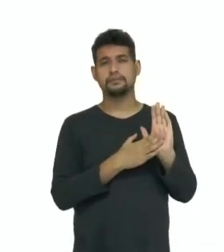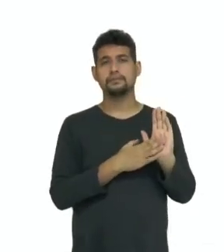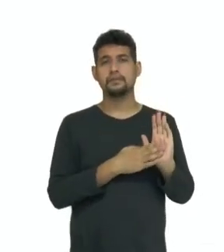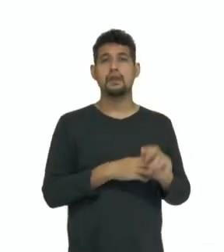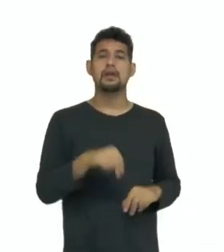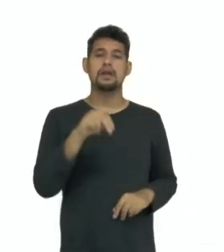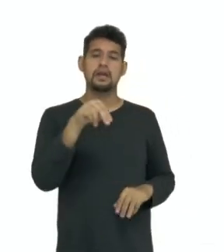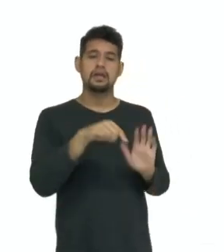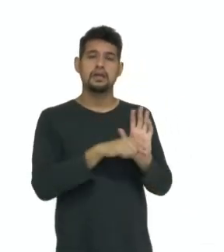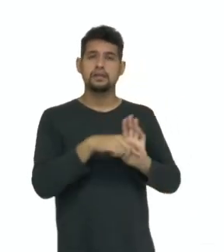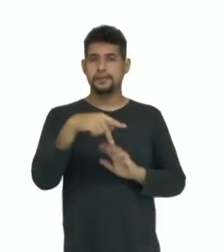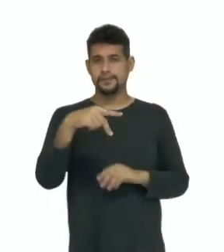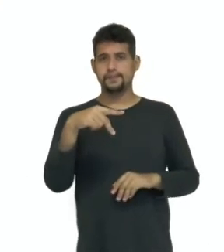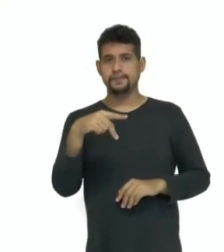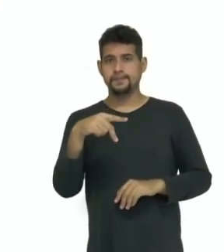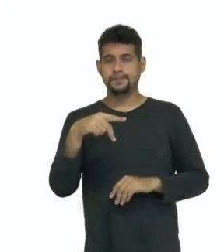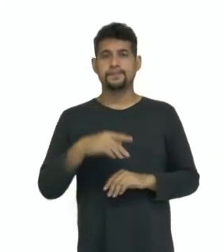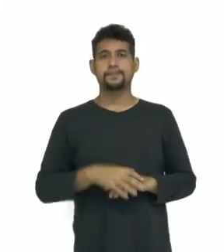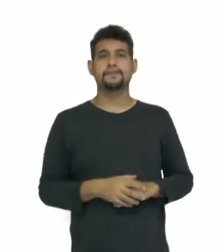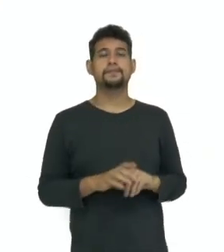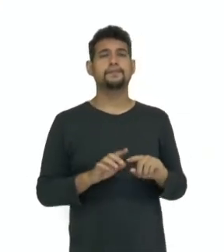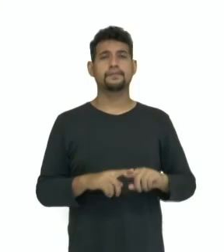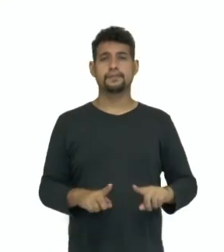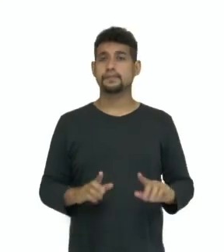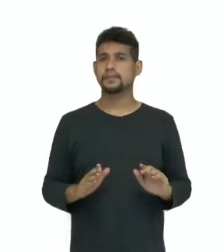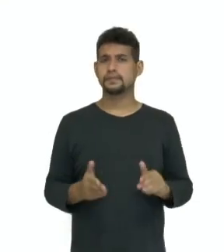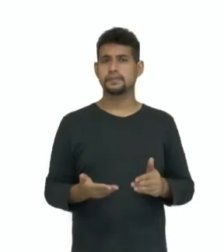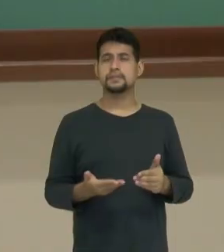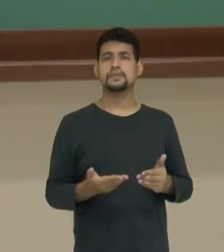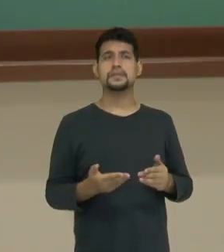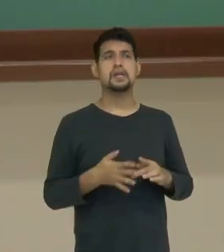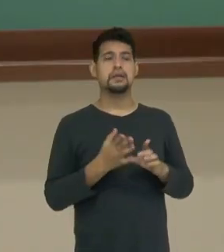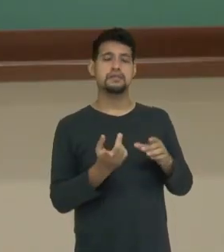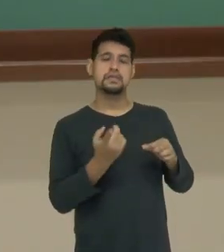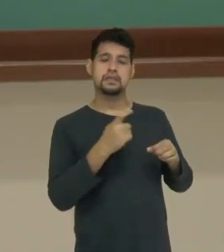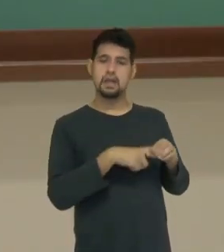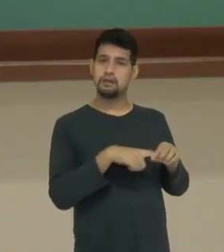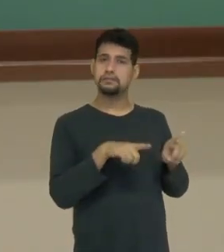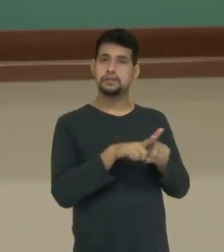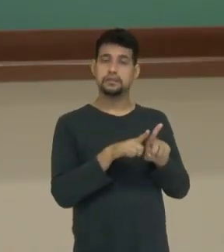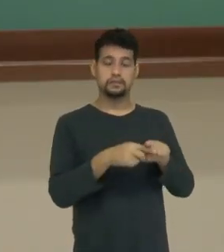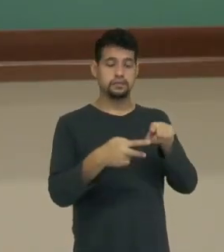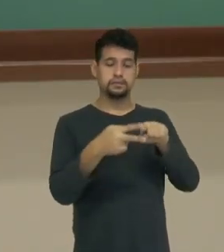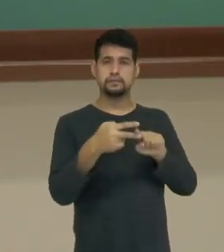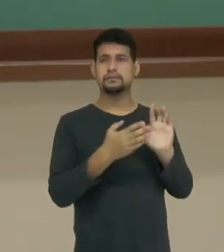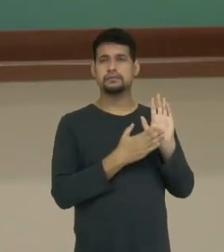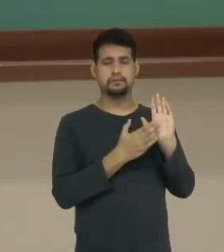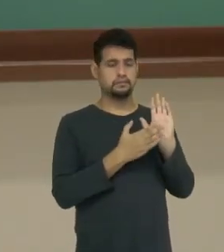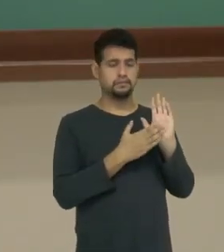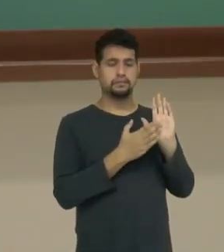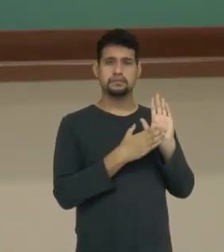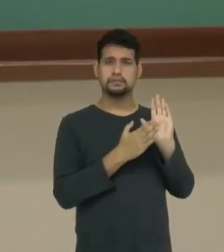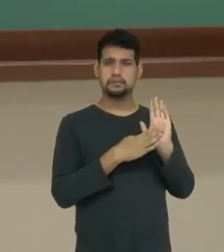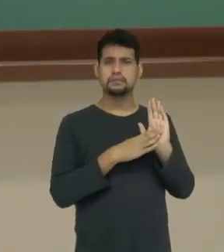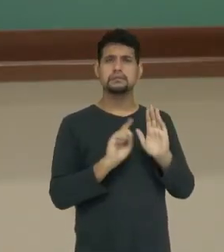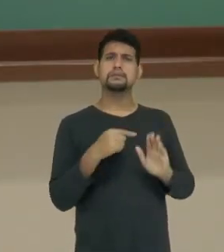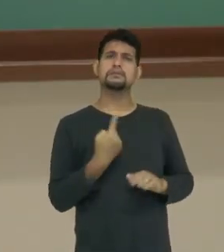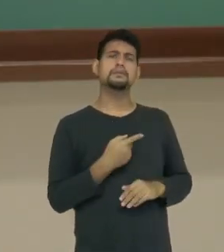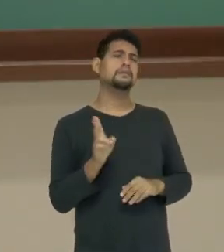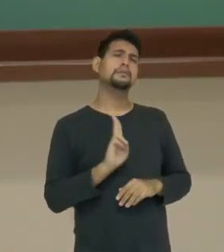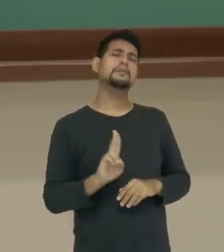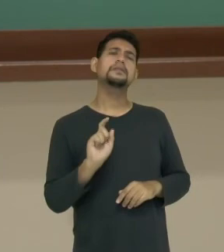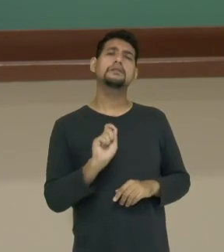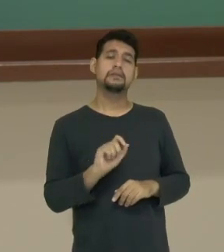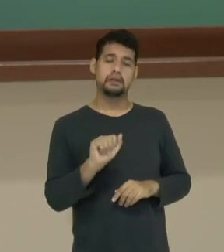N menos P, certo? Aí, a gente voltando à situação dos 2 candidatos, nós colocando